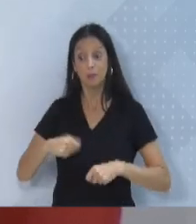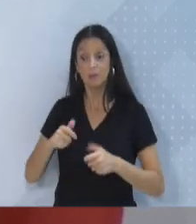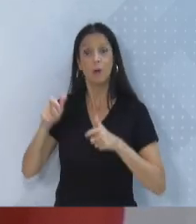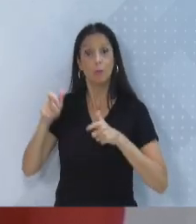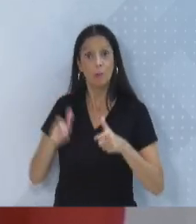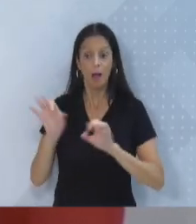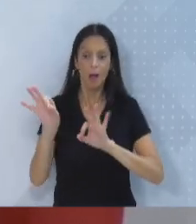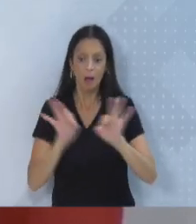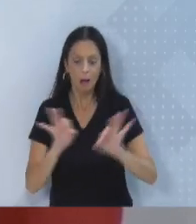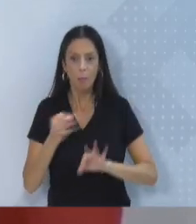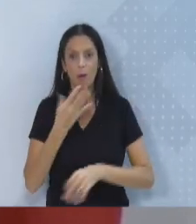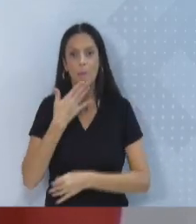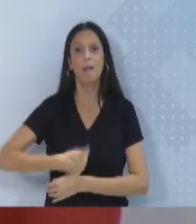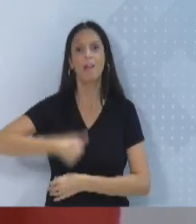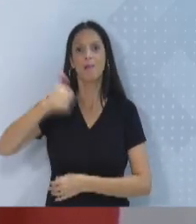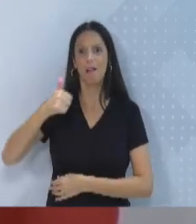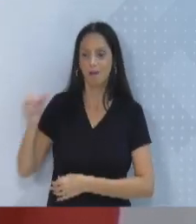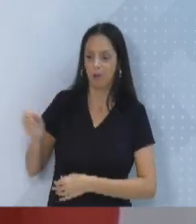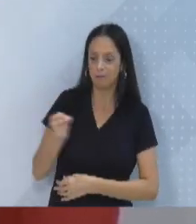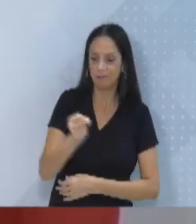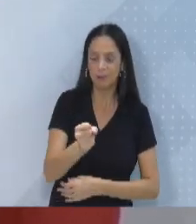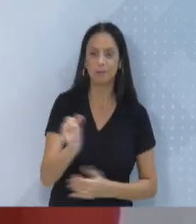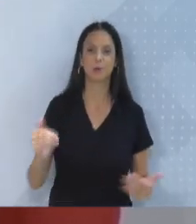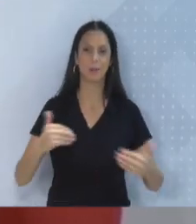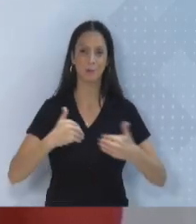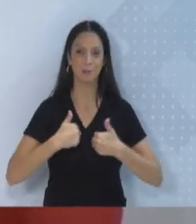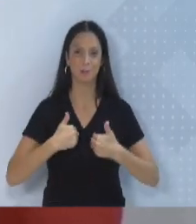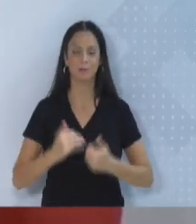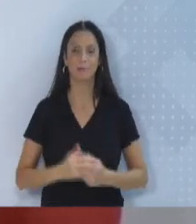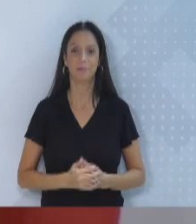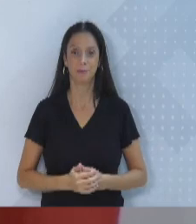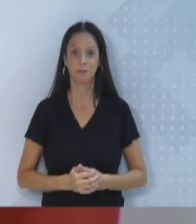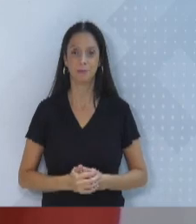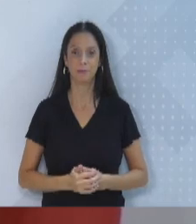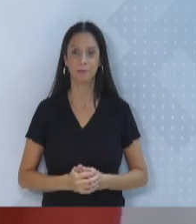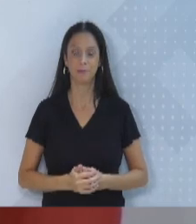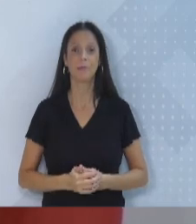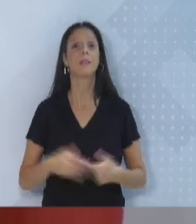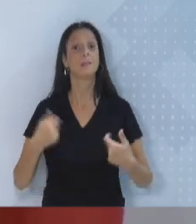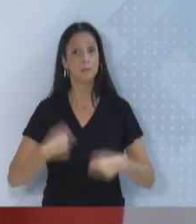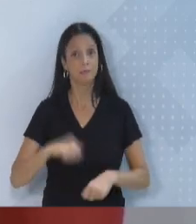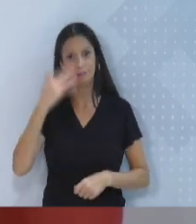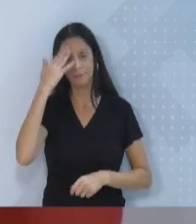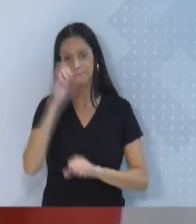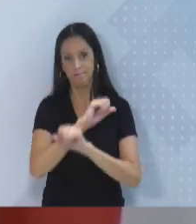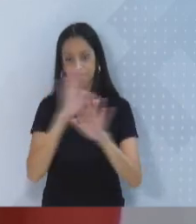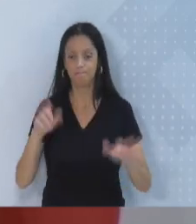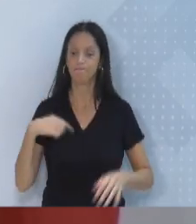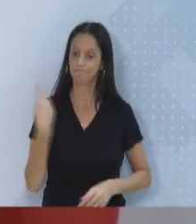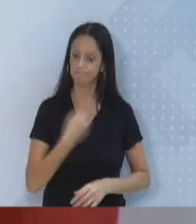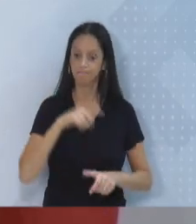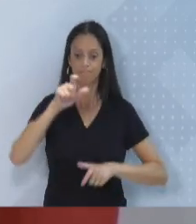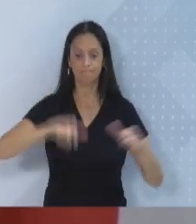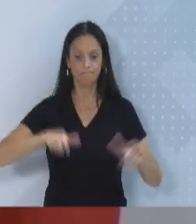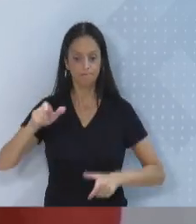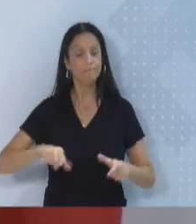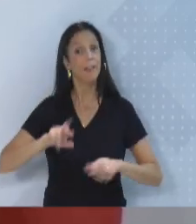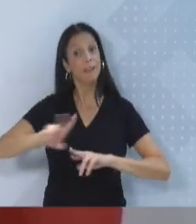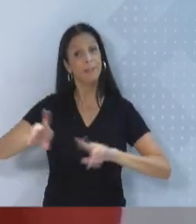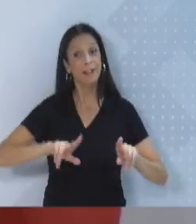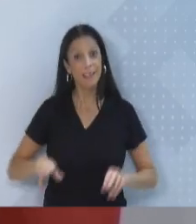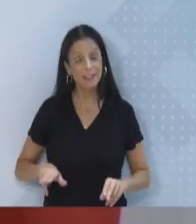ambientes. A gente tem que entender que não somos todos iguais, a gente tem que pensar em equidade. E